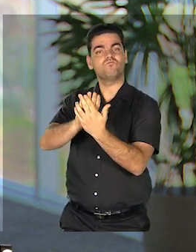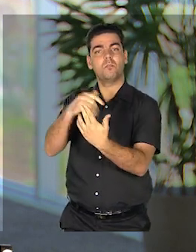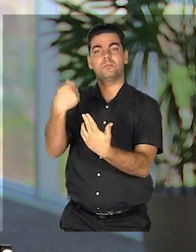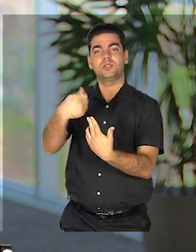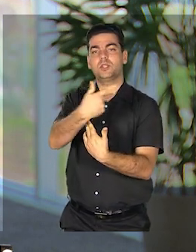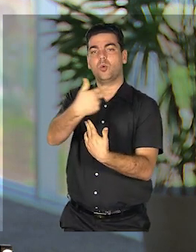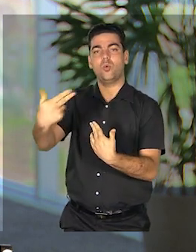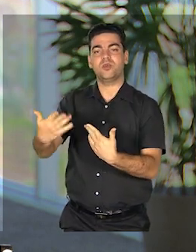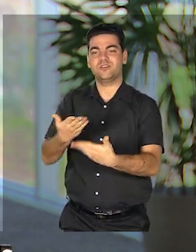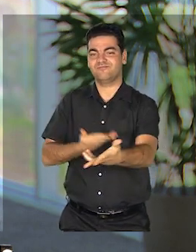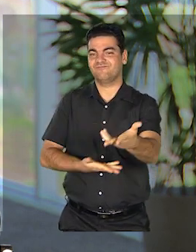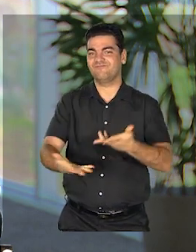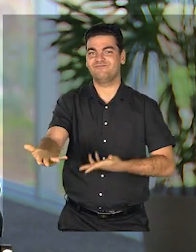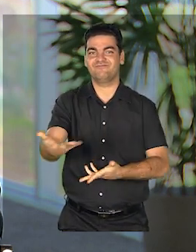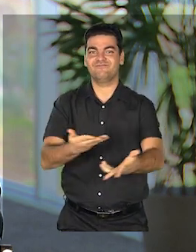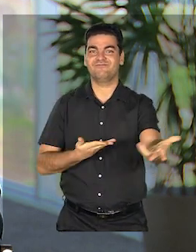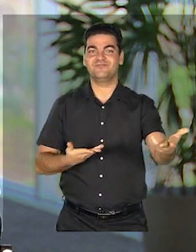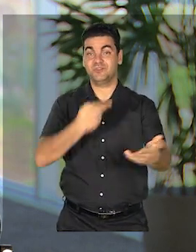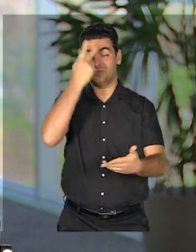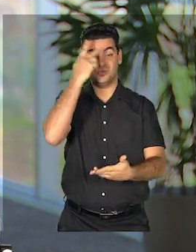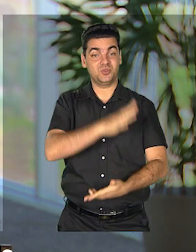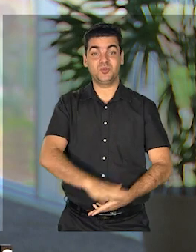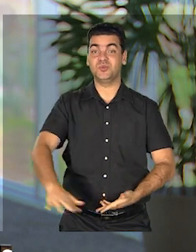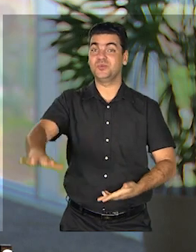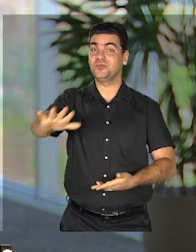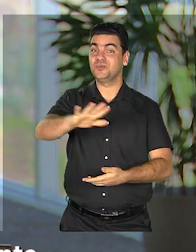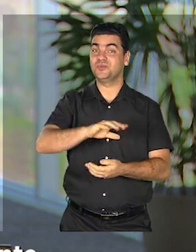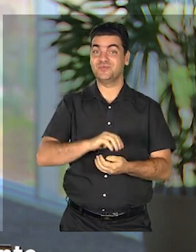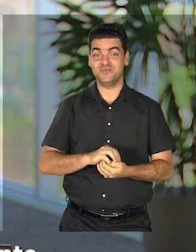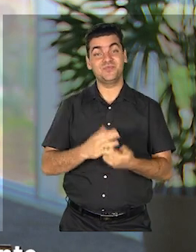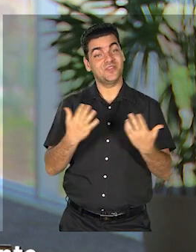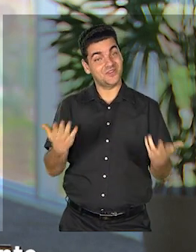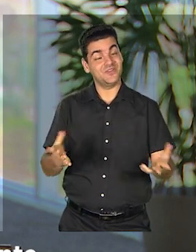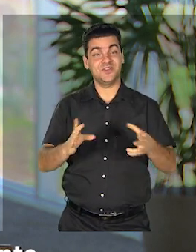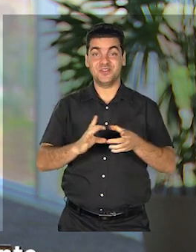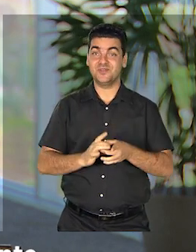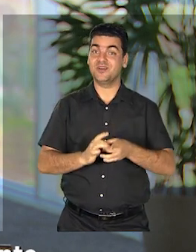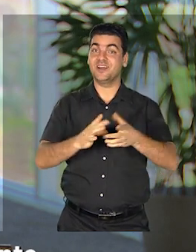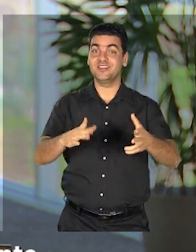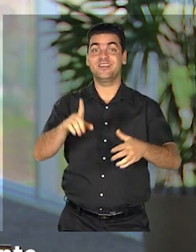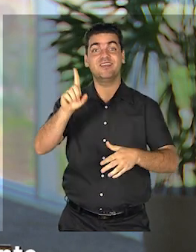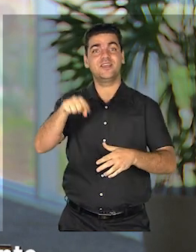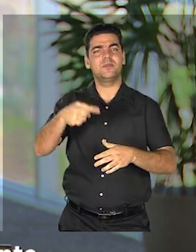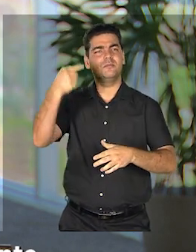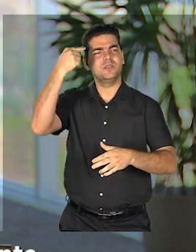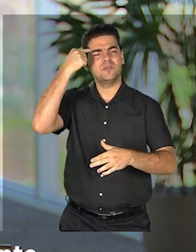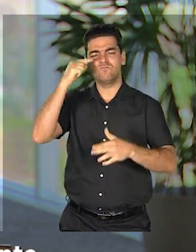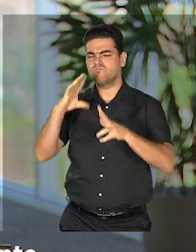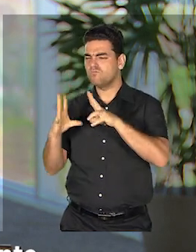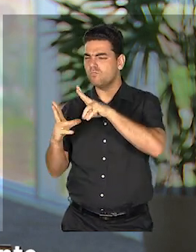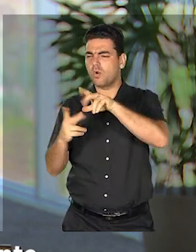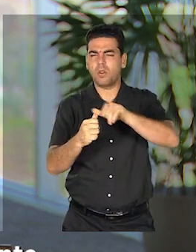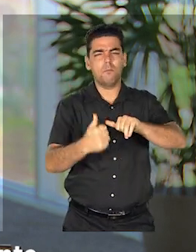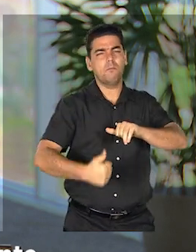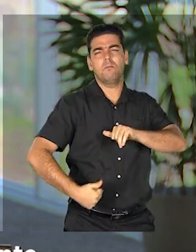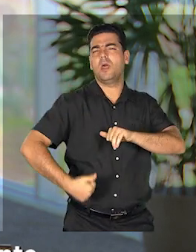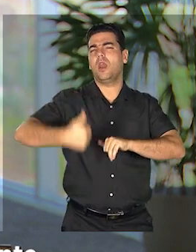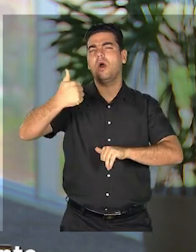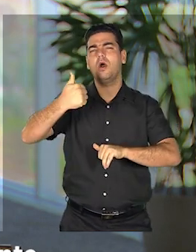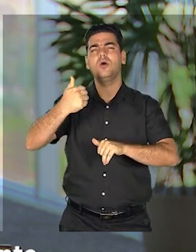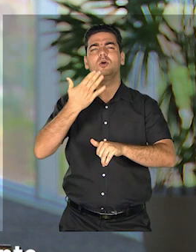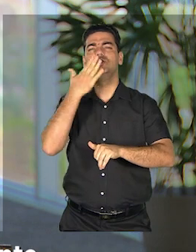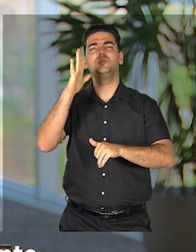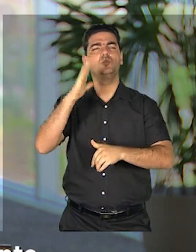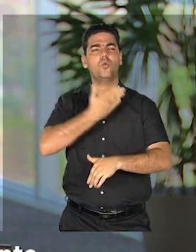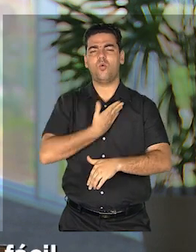atendimento das necessidades vitais básicas de todas as pessoas Democracia é considerada universalmente o